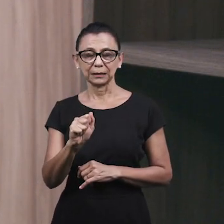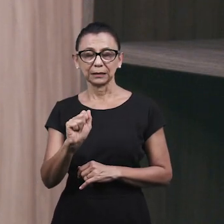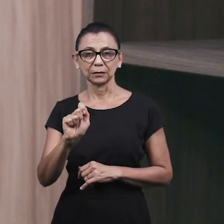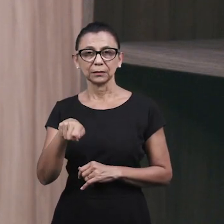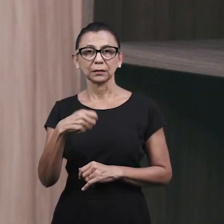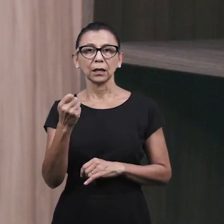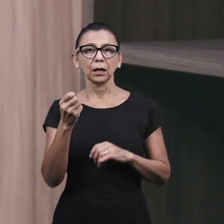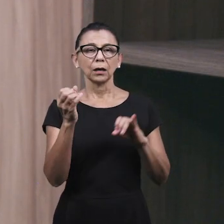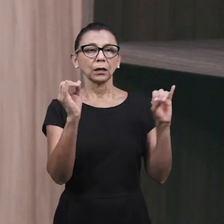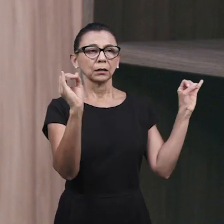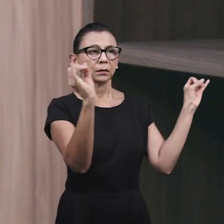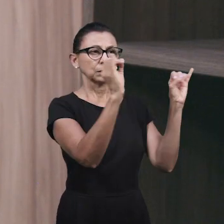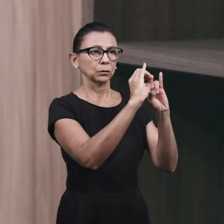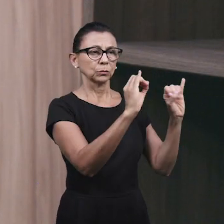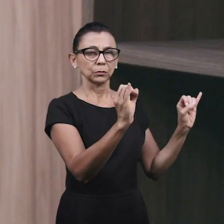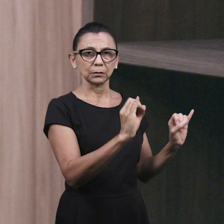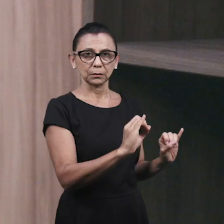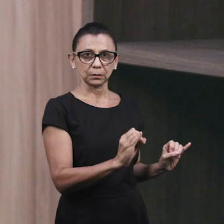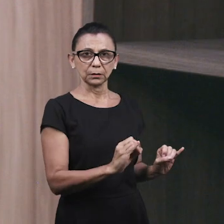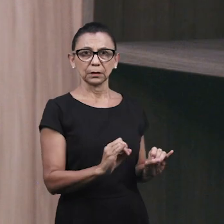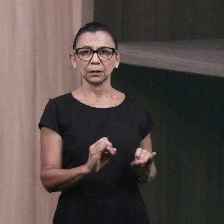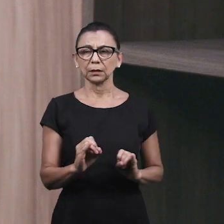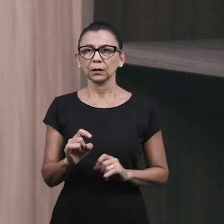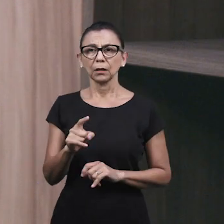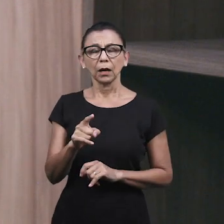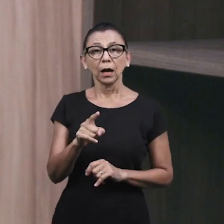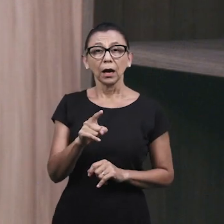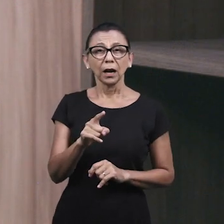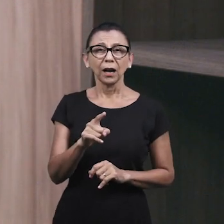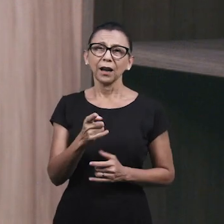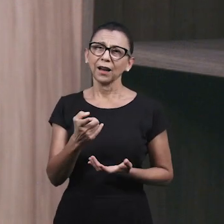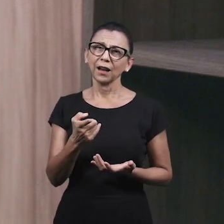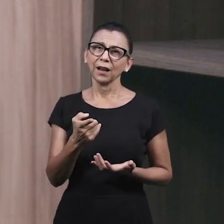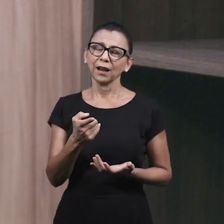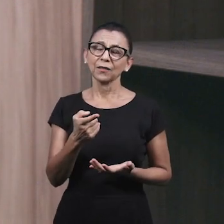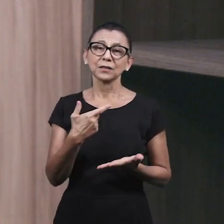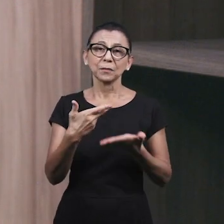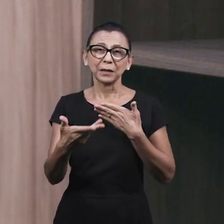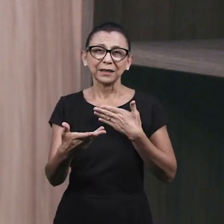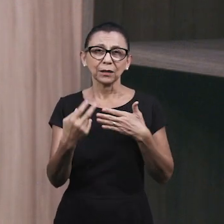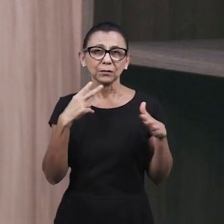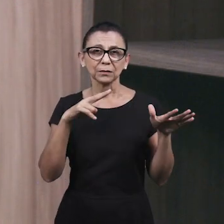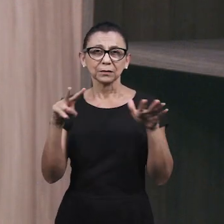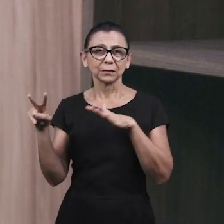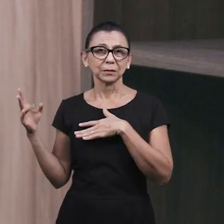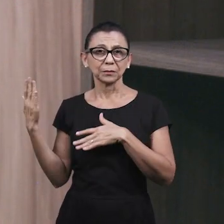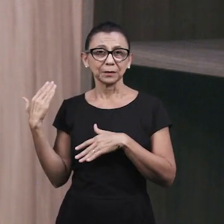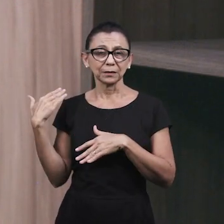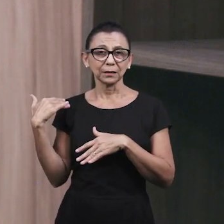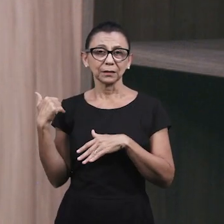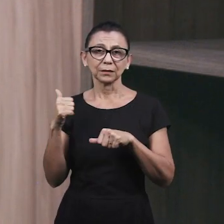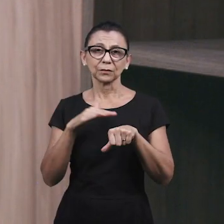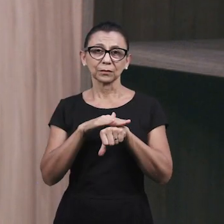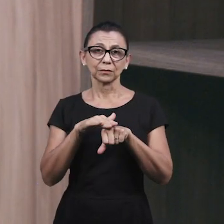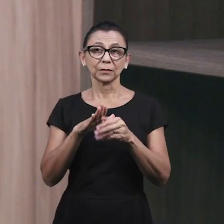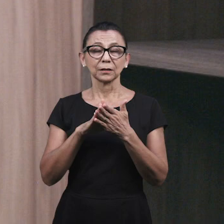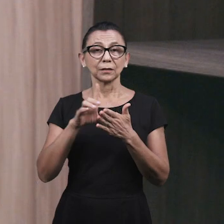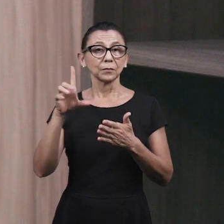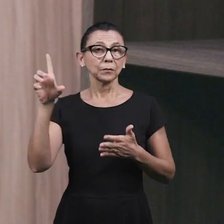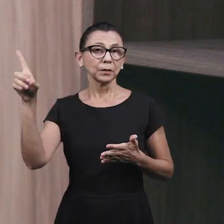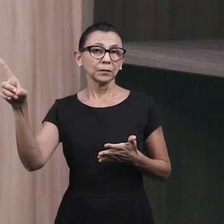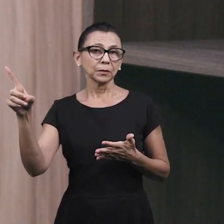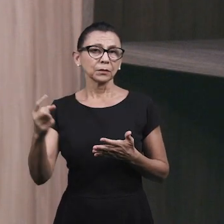nós termos conhecimento. Aliás, eu recomendo que, se você não assistiu ao Conversas Bíblicas da semana passada, que você assista quando nós começamos a abordar esse